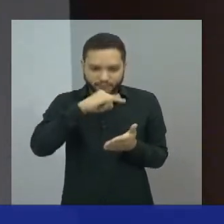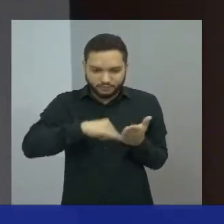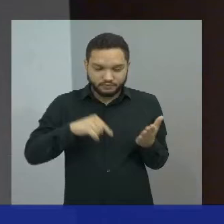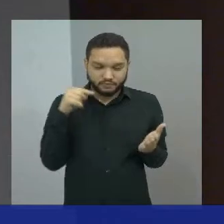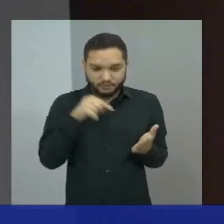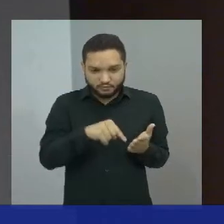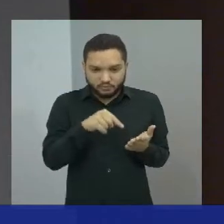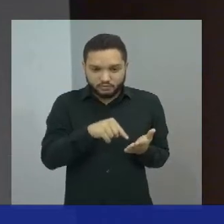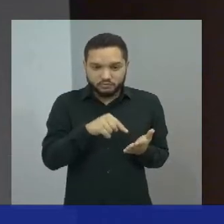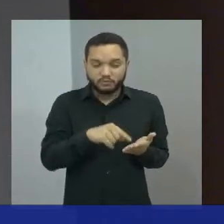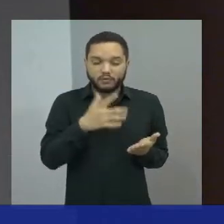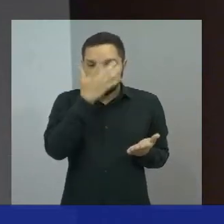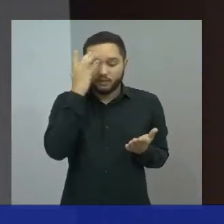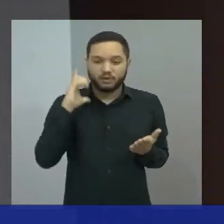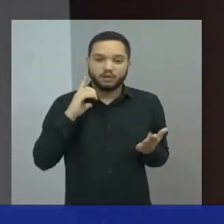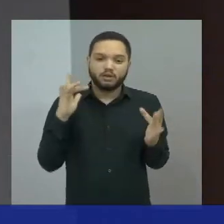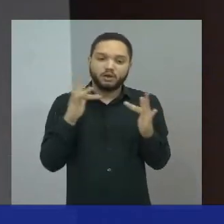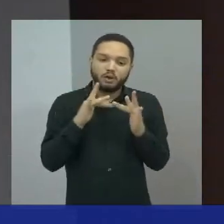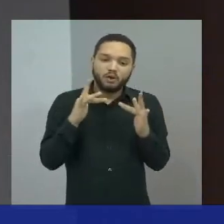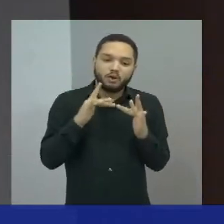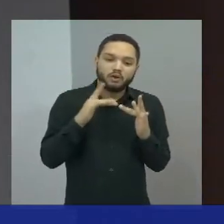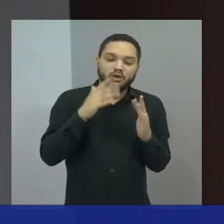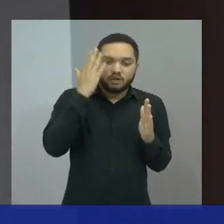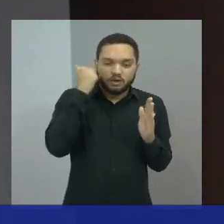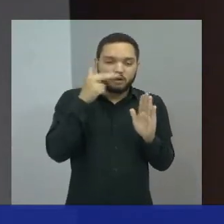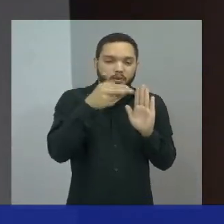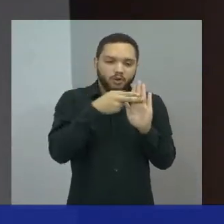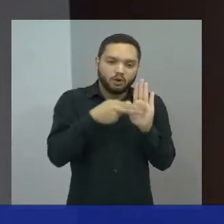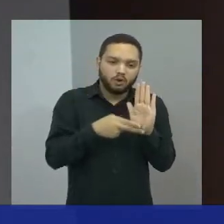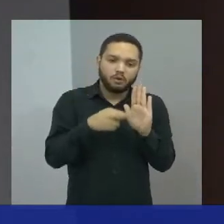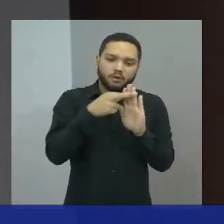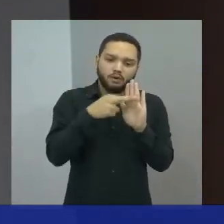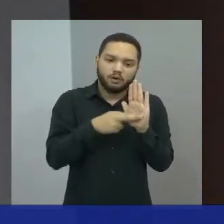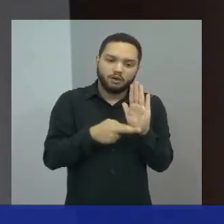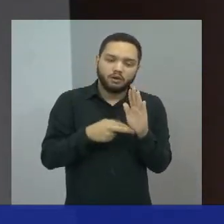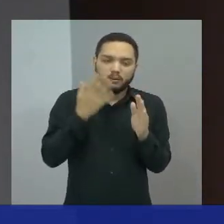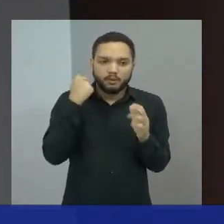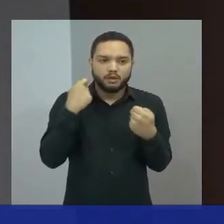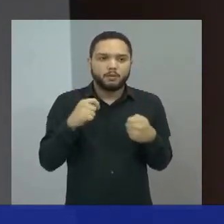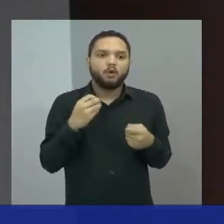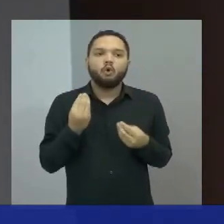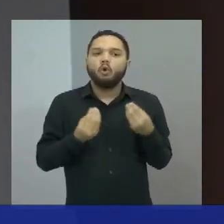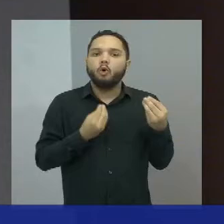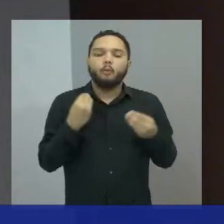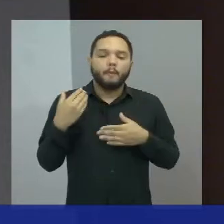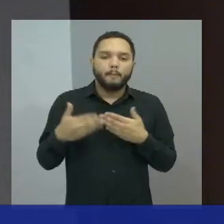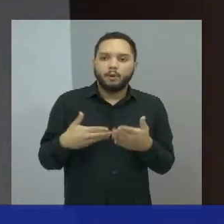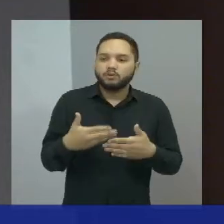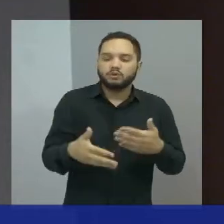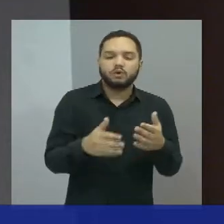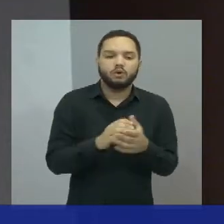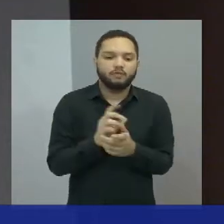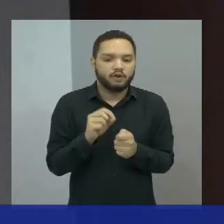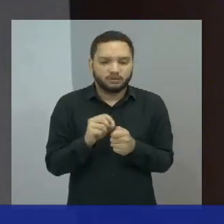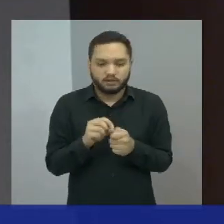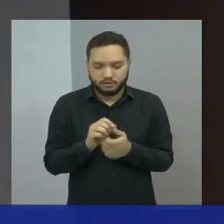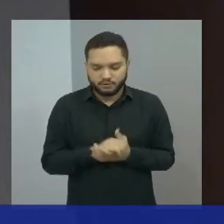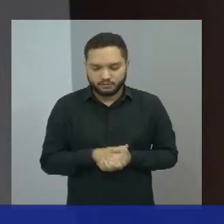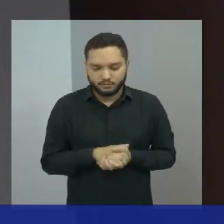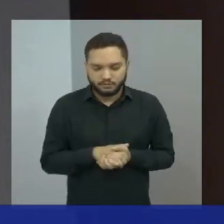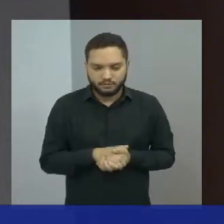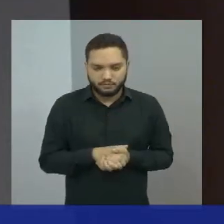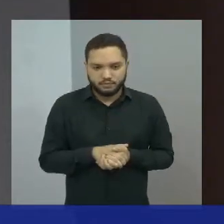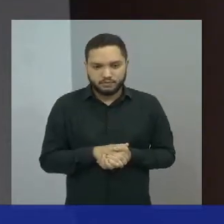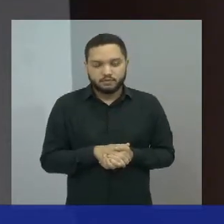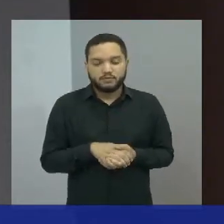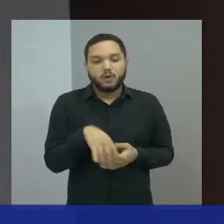pessoa tem contato com as normas e com as regras para saber como se conduzir. E o exemplo mais básico,